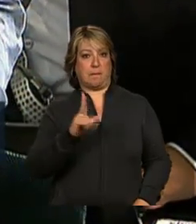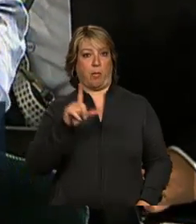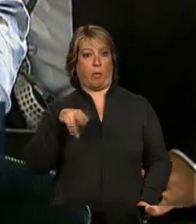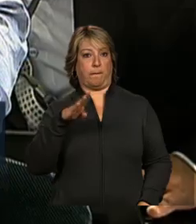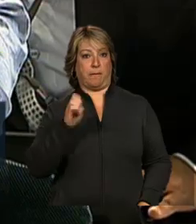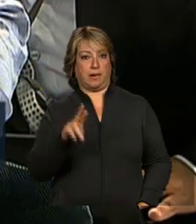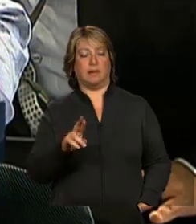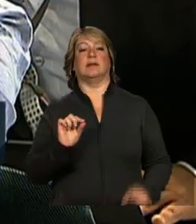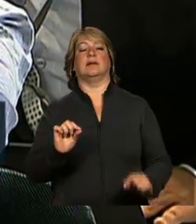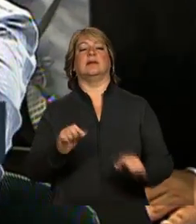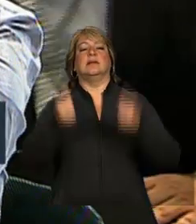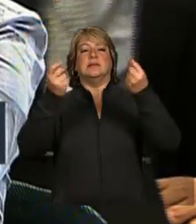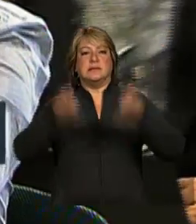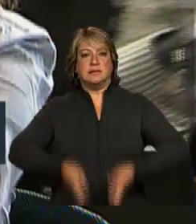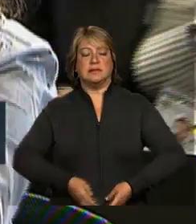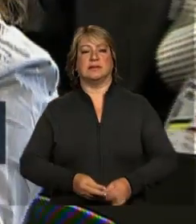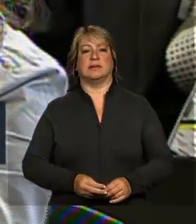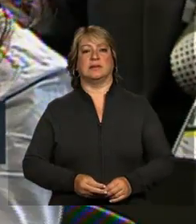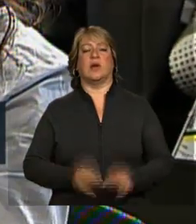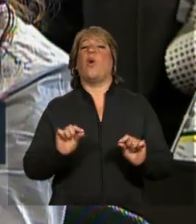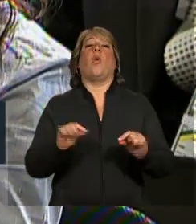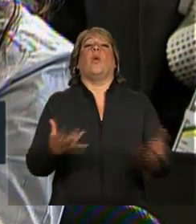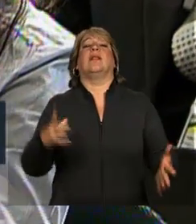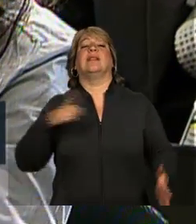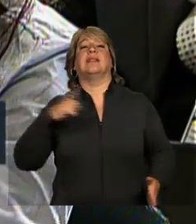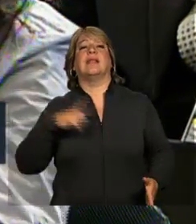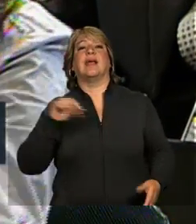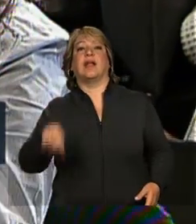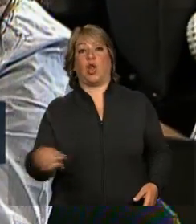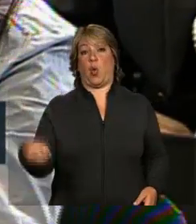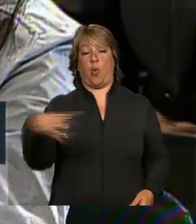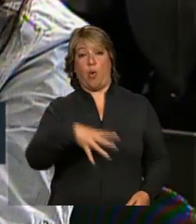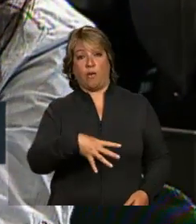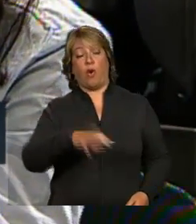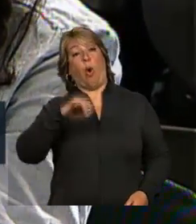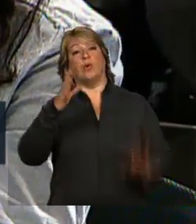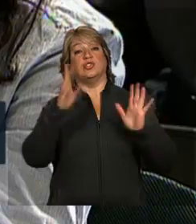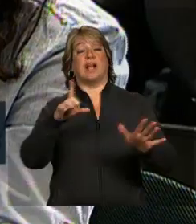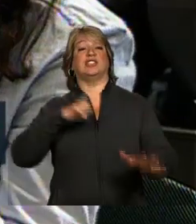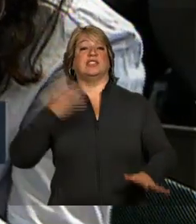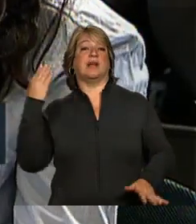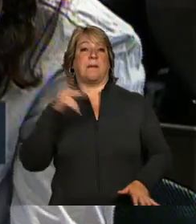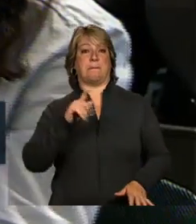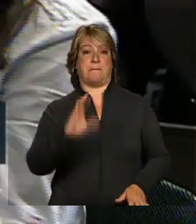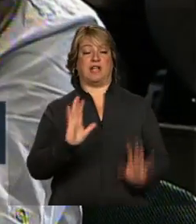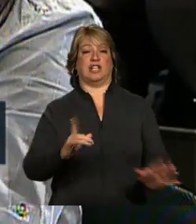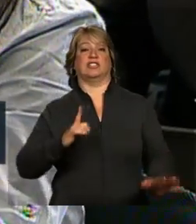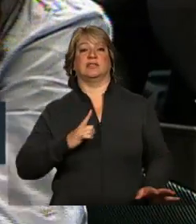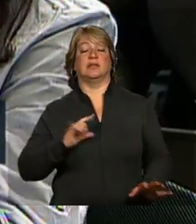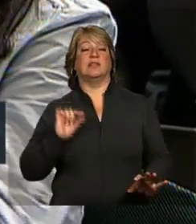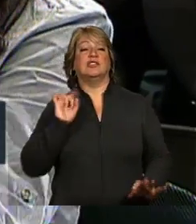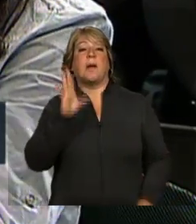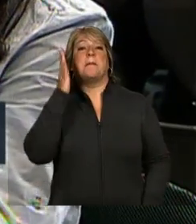esclarecer eh O que que tem de novo e o que tem eh que já contemplava no pac só pra gente saber o que que